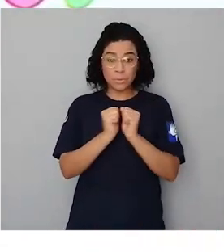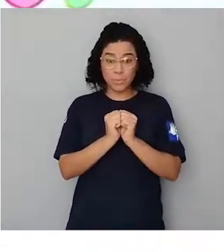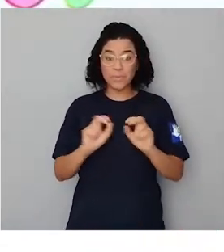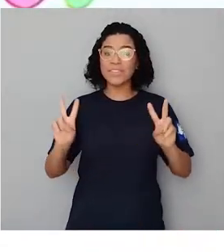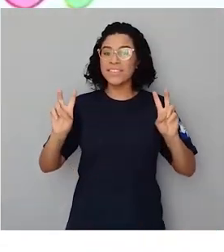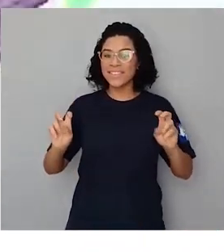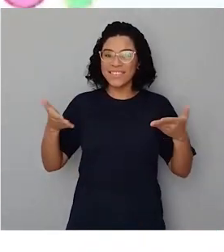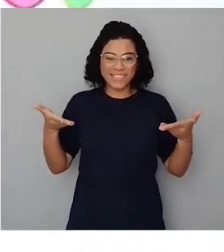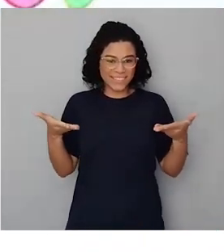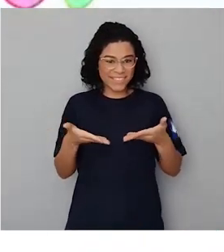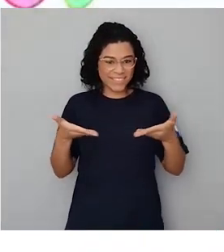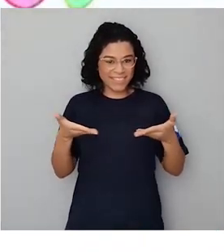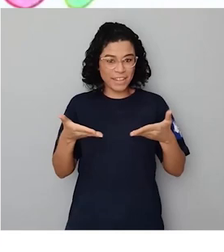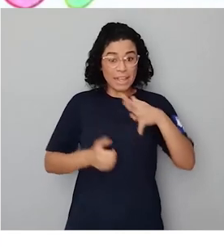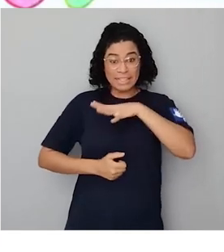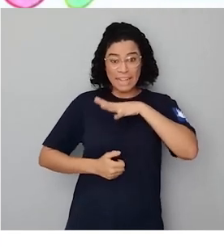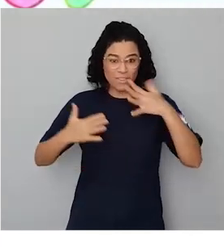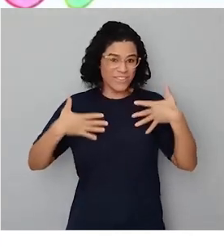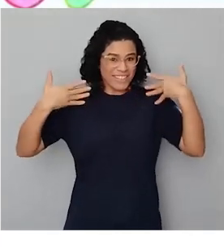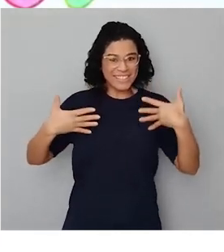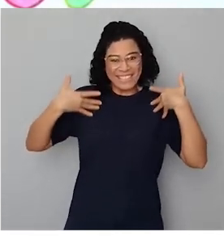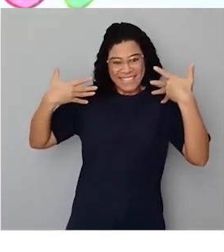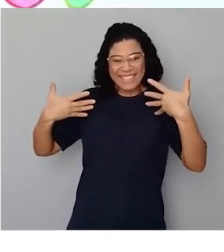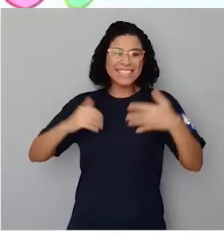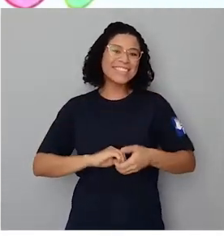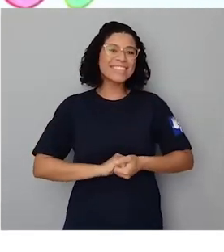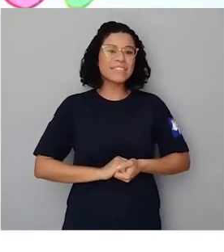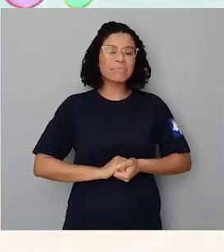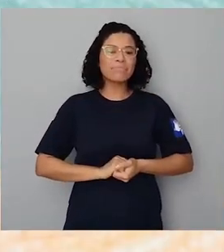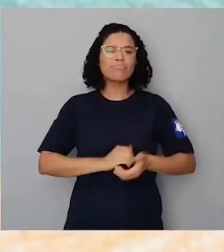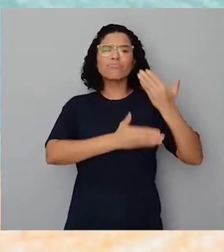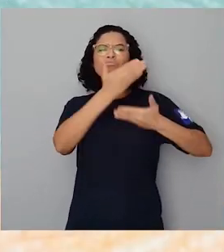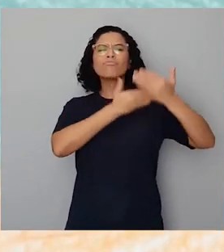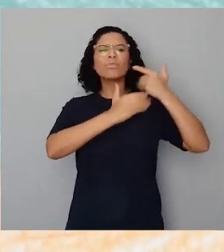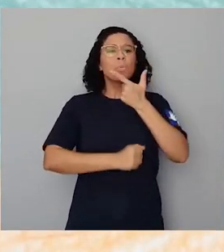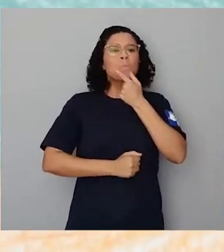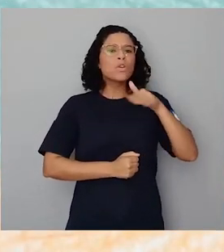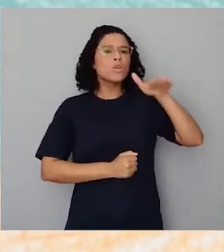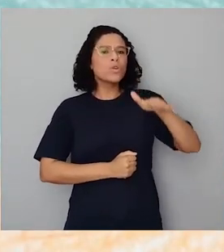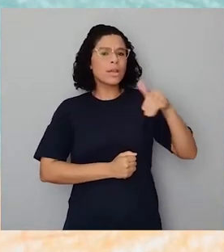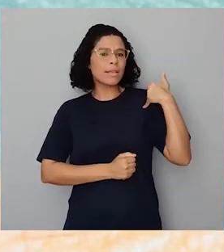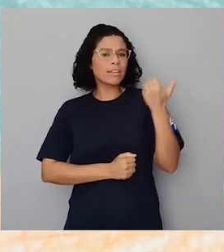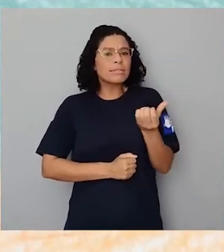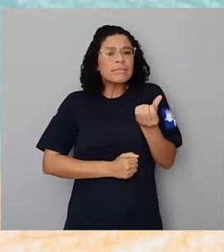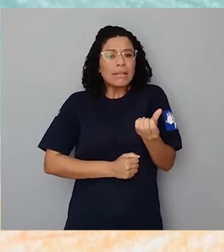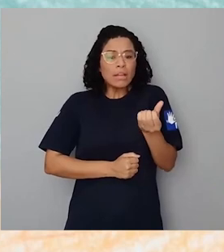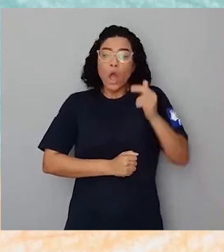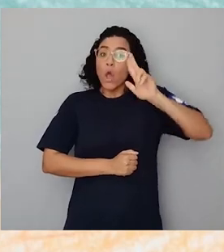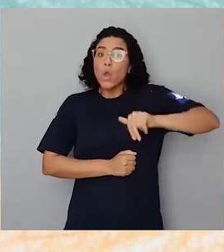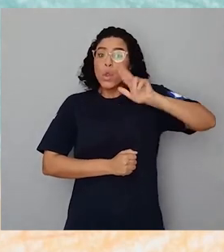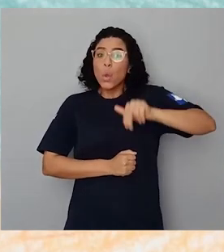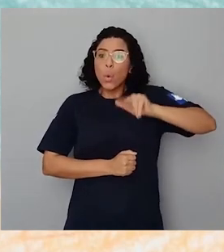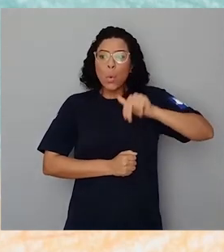Criando juntas. Episódio de hoje, Um Passeio pela Minha Cidade. Era uma vez um menino que tinha 6 anos.